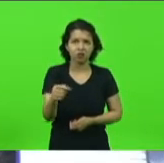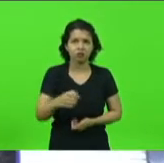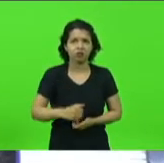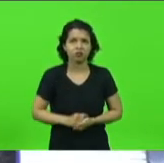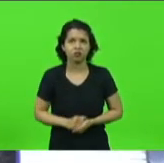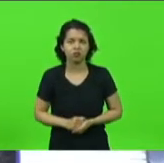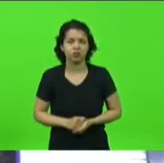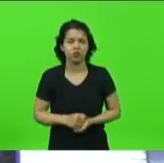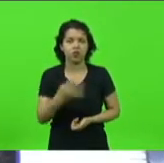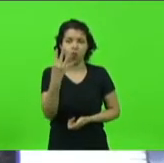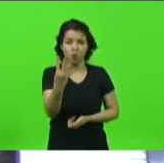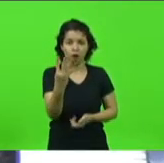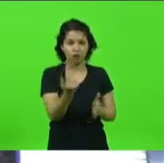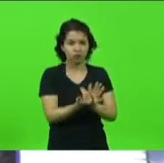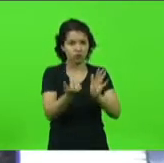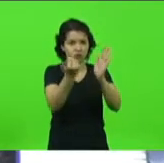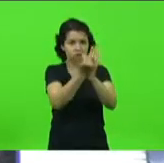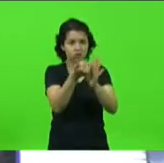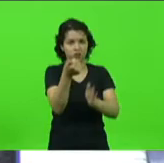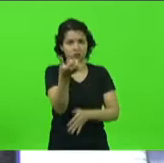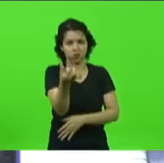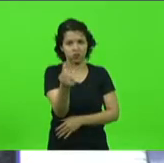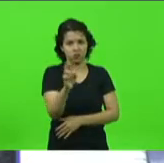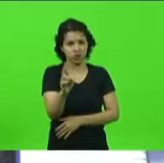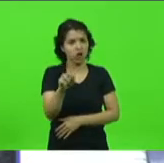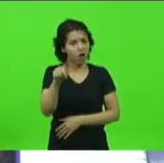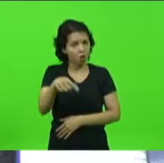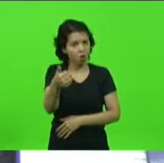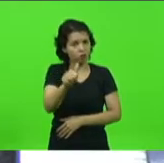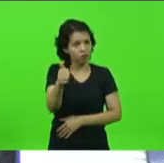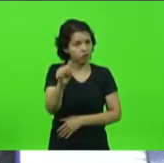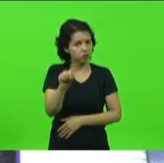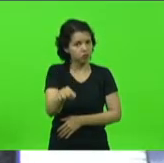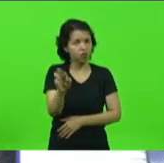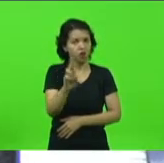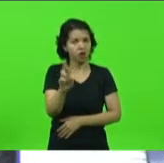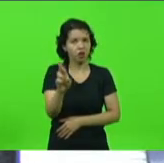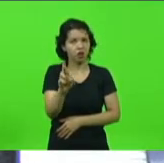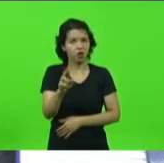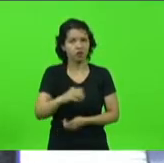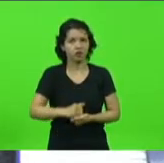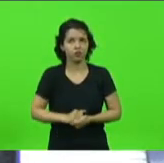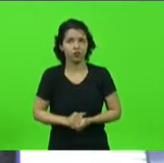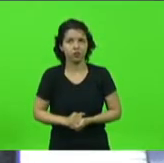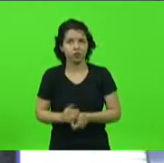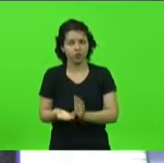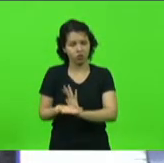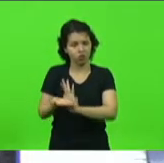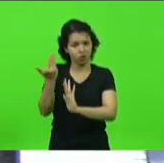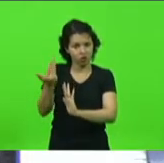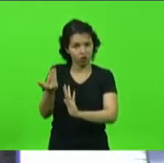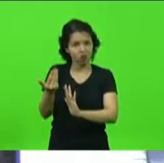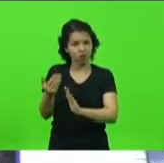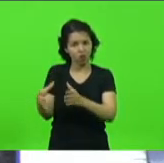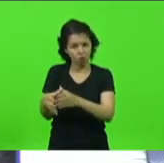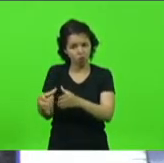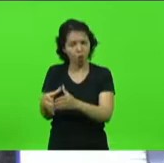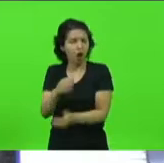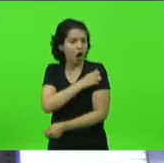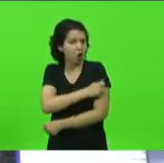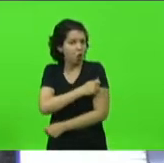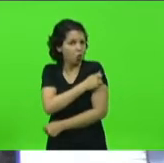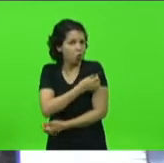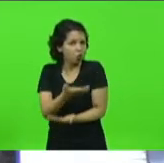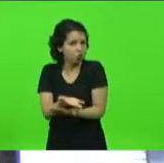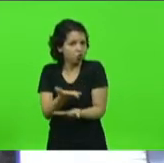De 4 para 16 são R$11 mil. Então, nós estamos tirando uma categoria que é aluno, que é estudante,